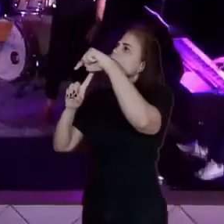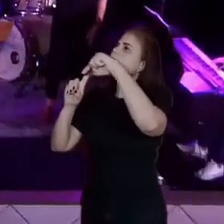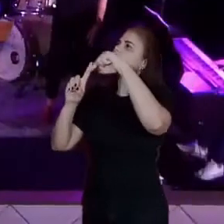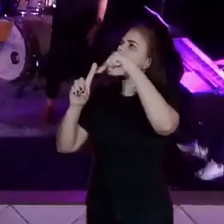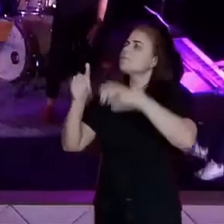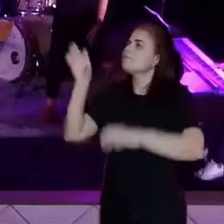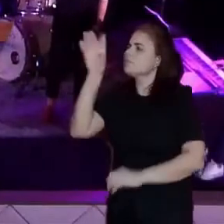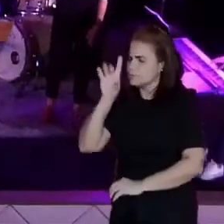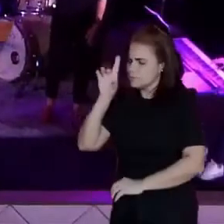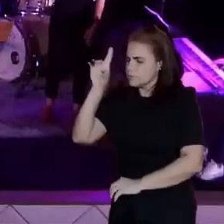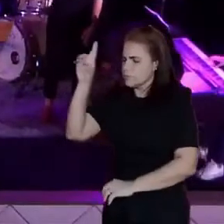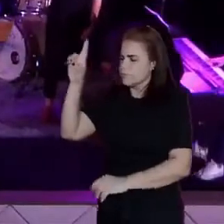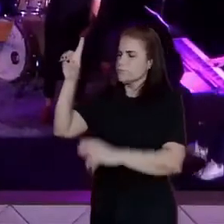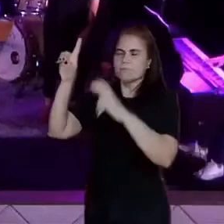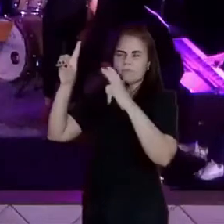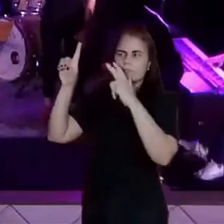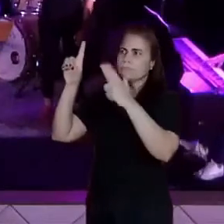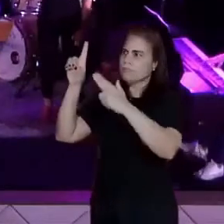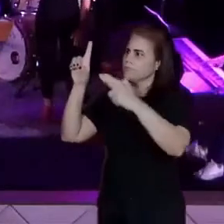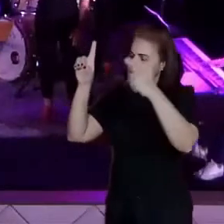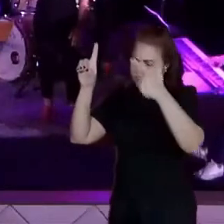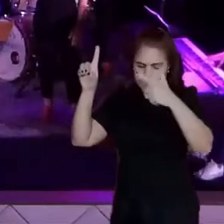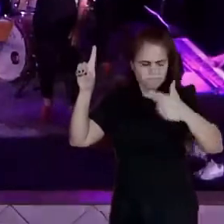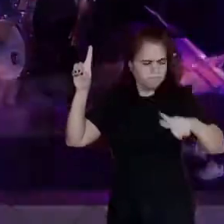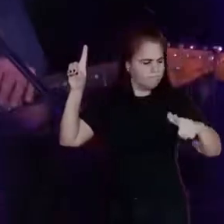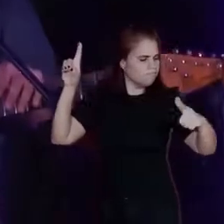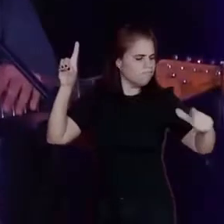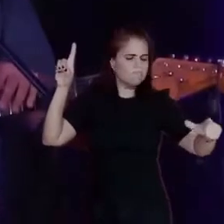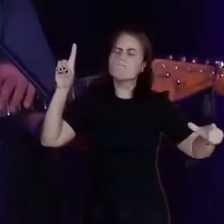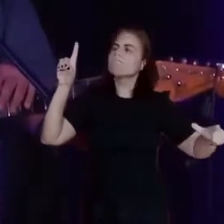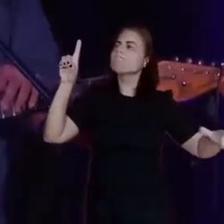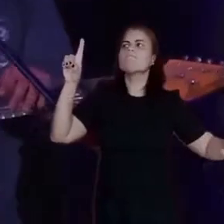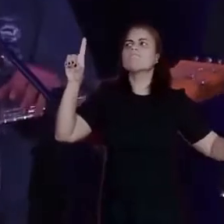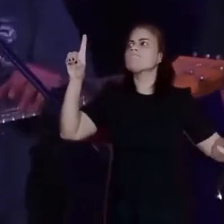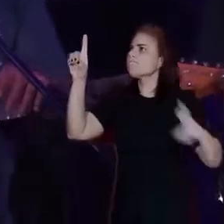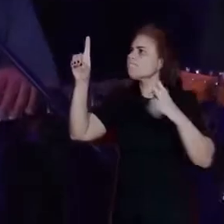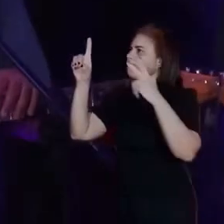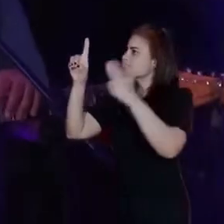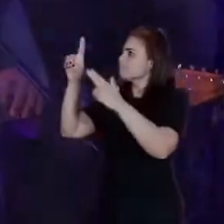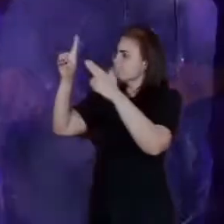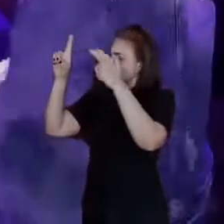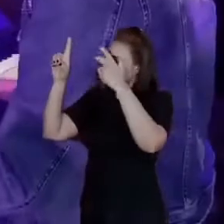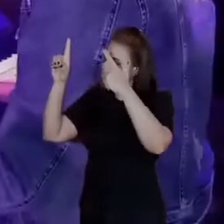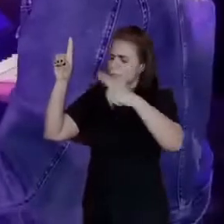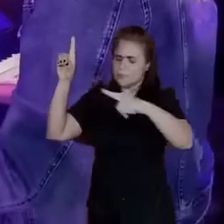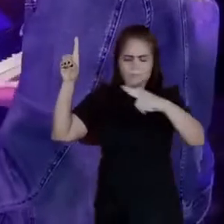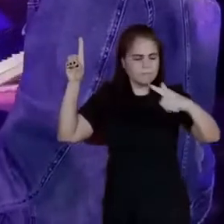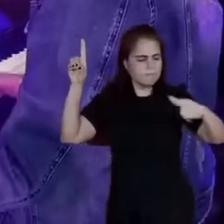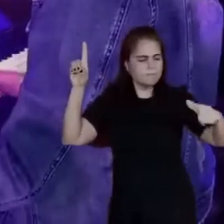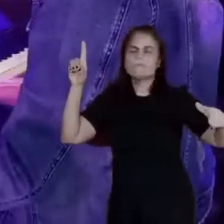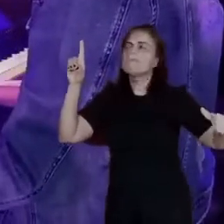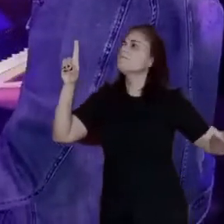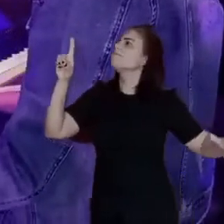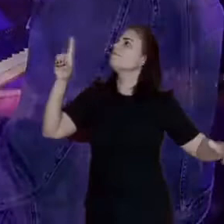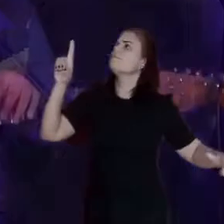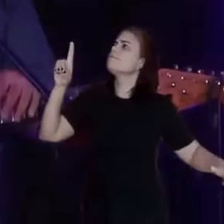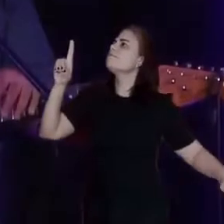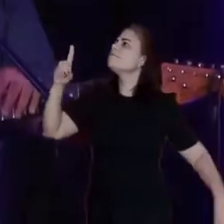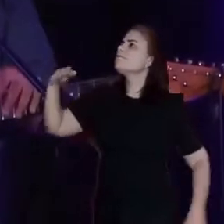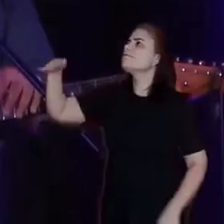não outro computador não há outro coro